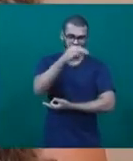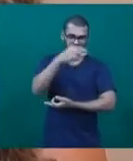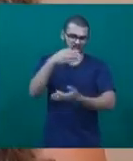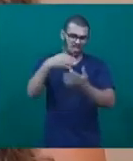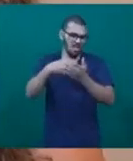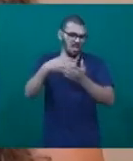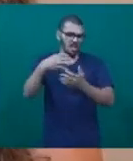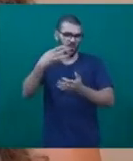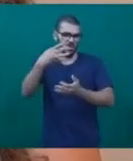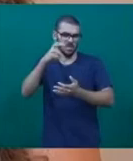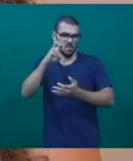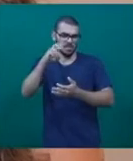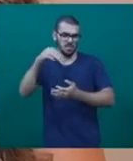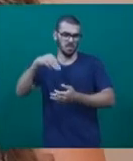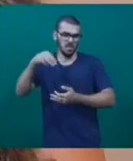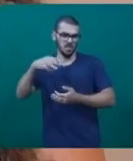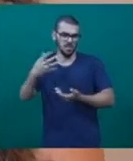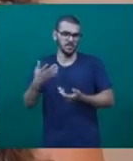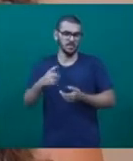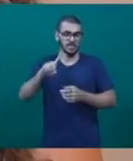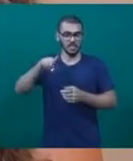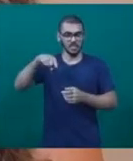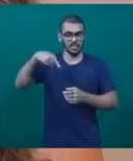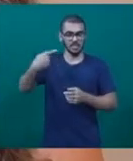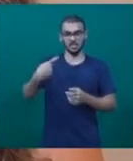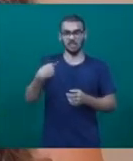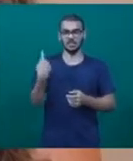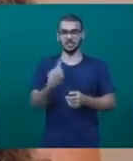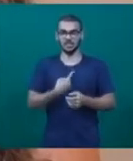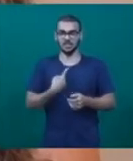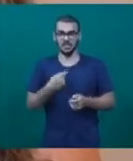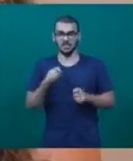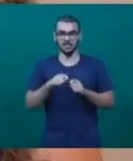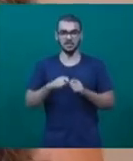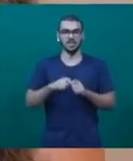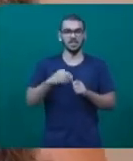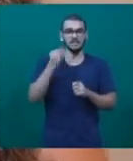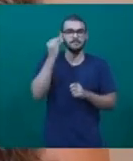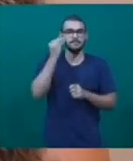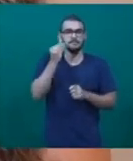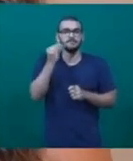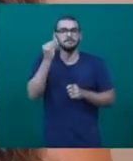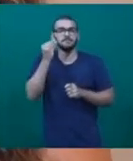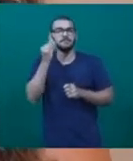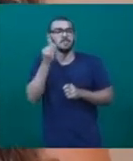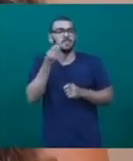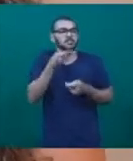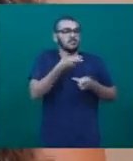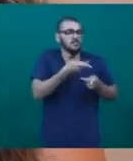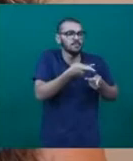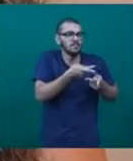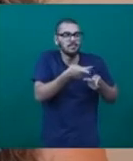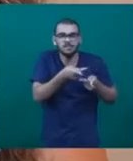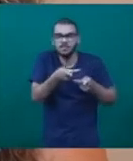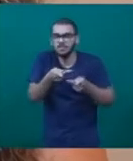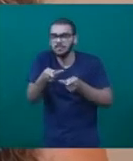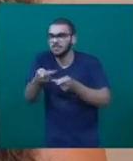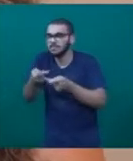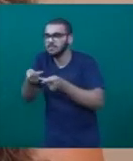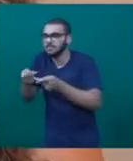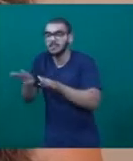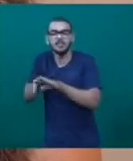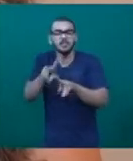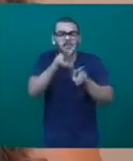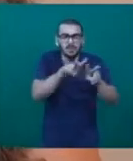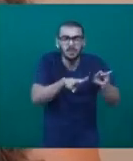minutos ou 45 minutos, e após a prática de yoga, a gente promove uma experiência de visita e de leitura de obras dentro